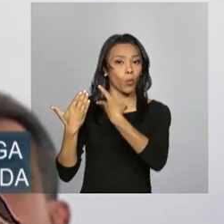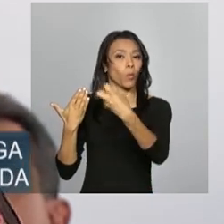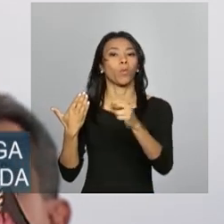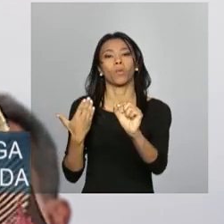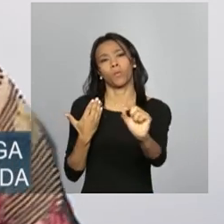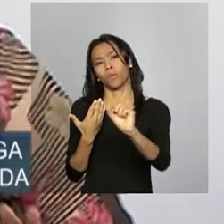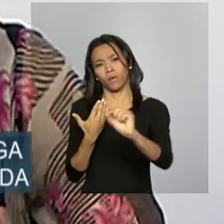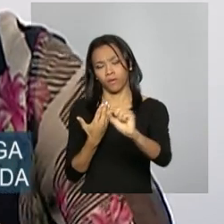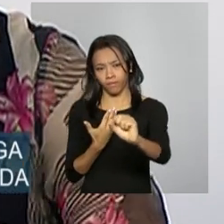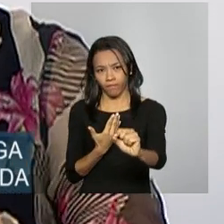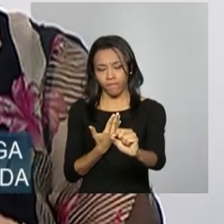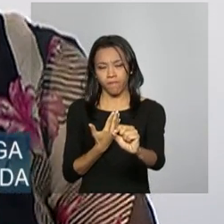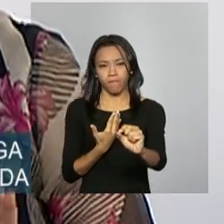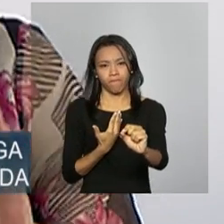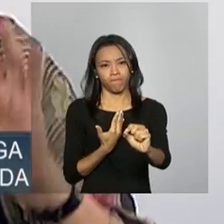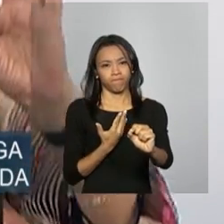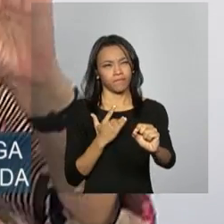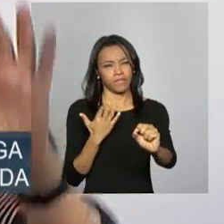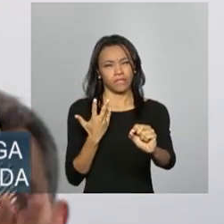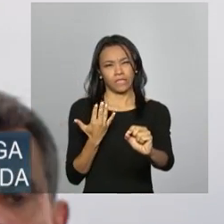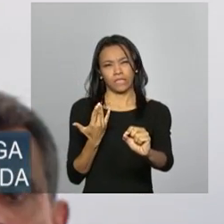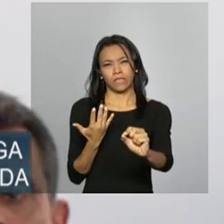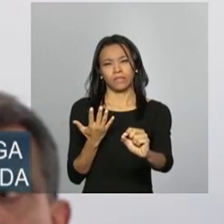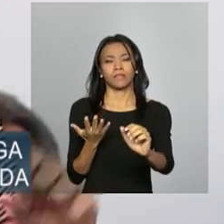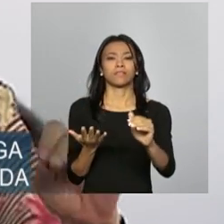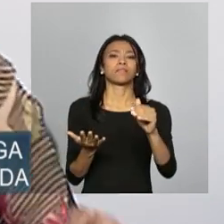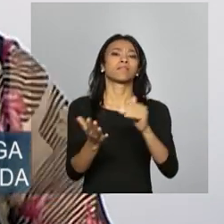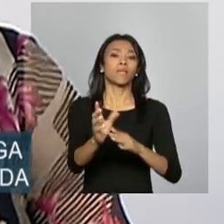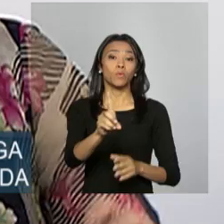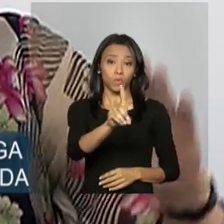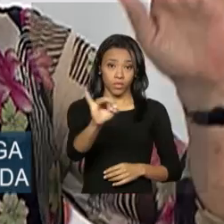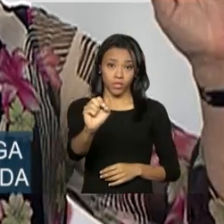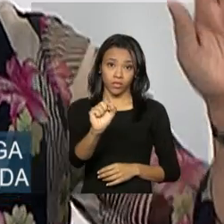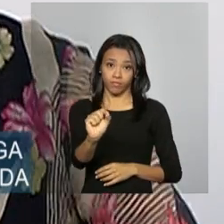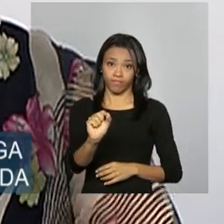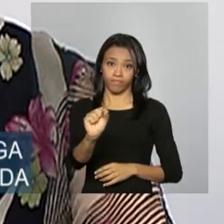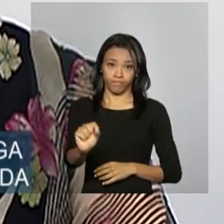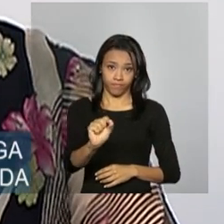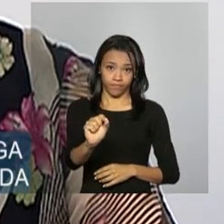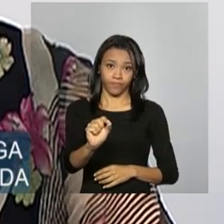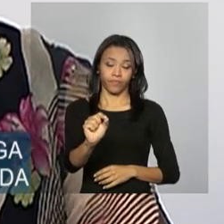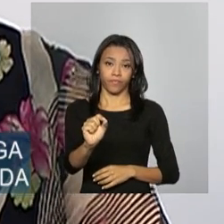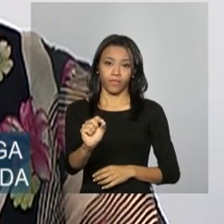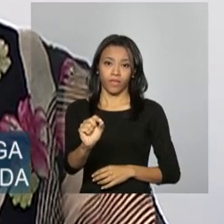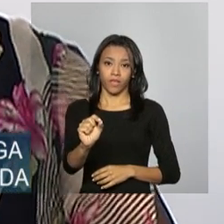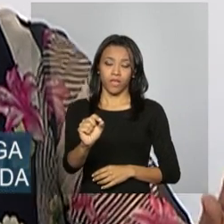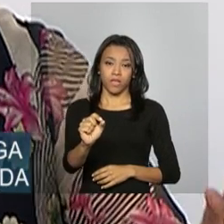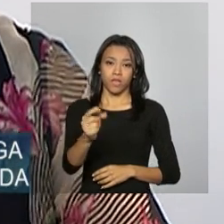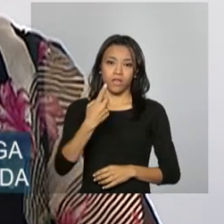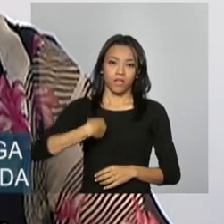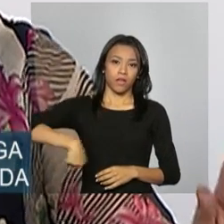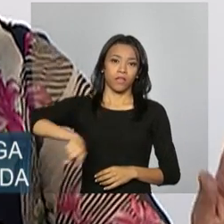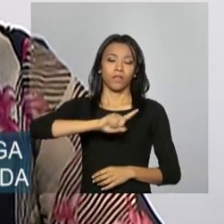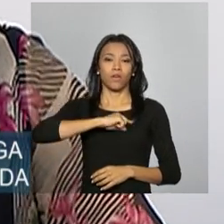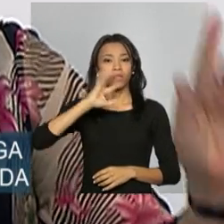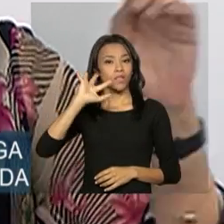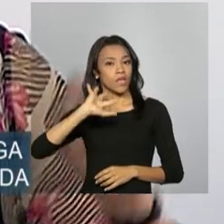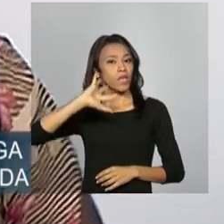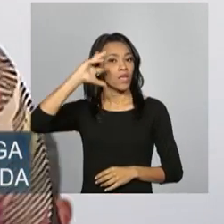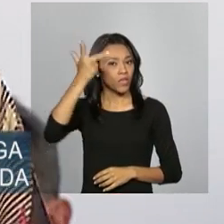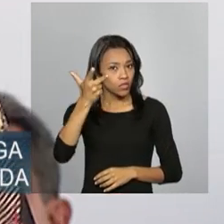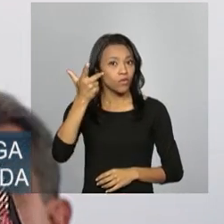que até o dia em que nós resolvemos fazer o